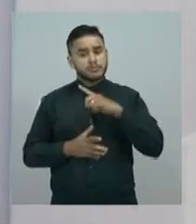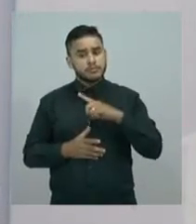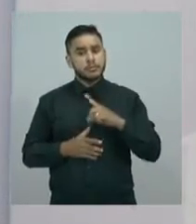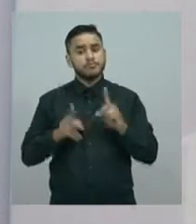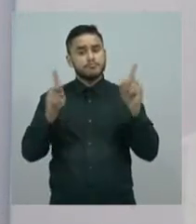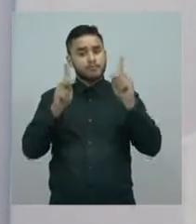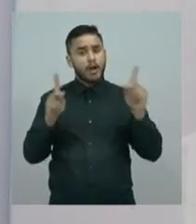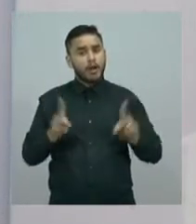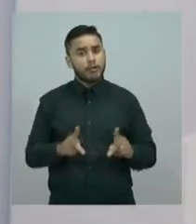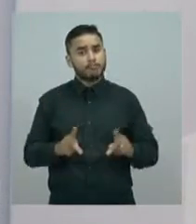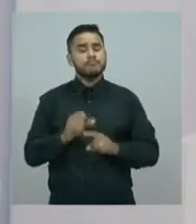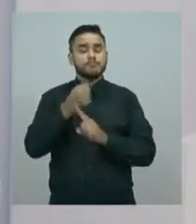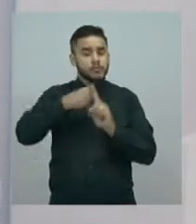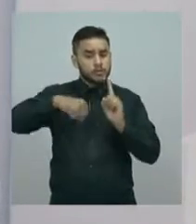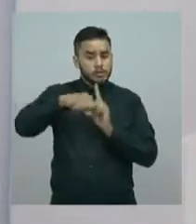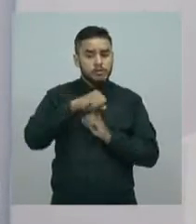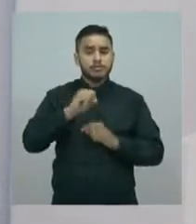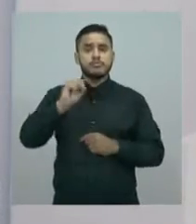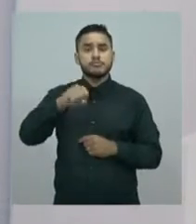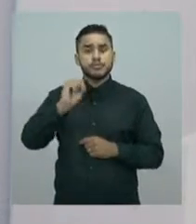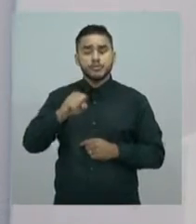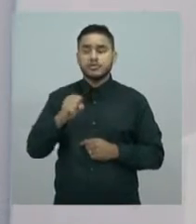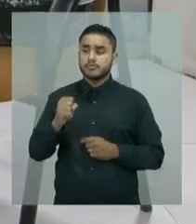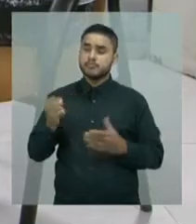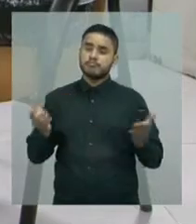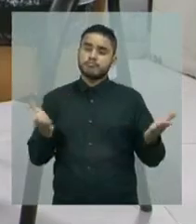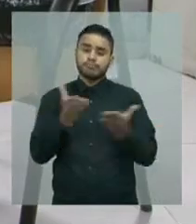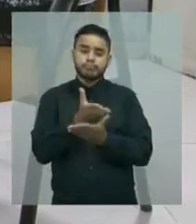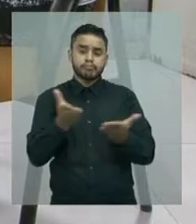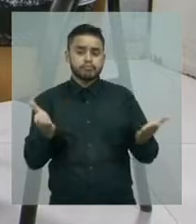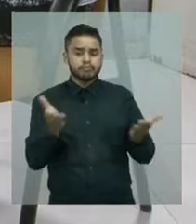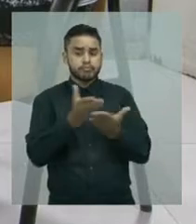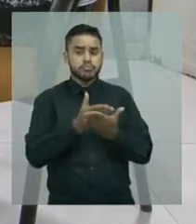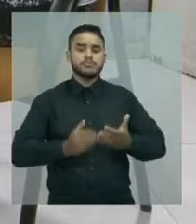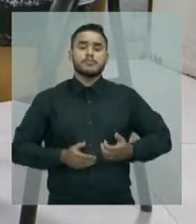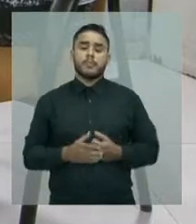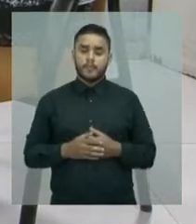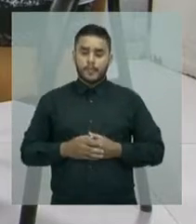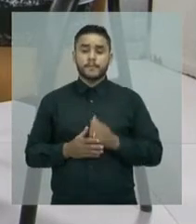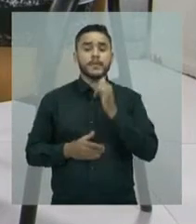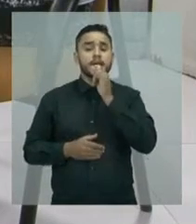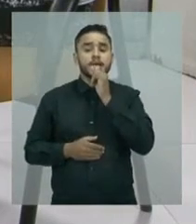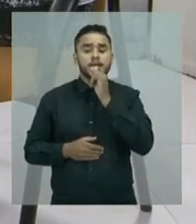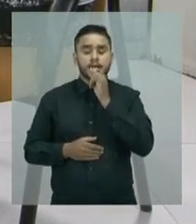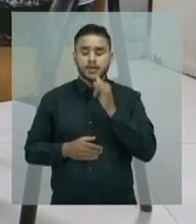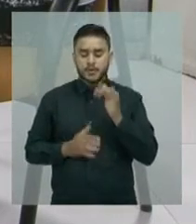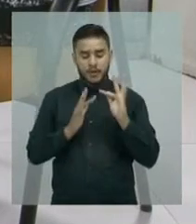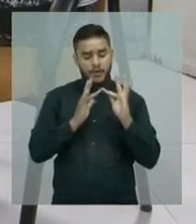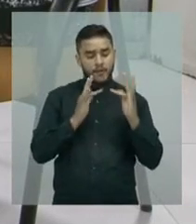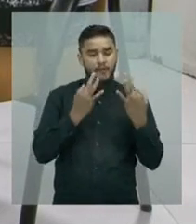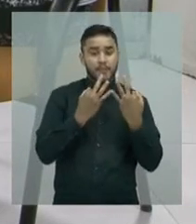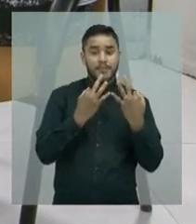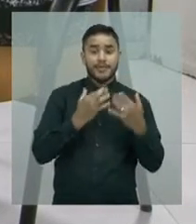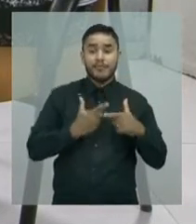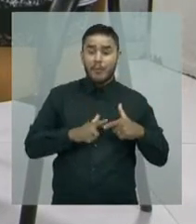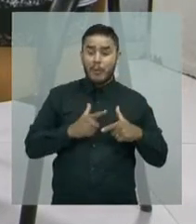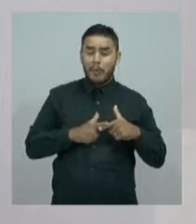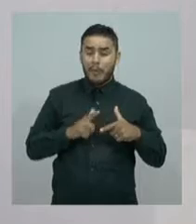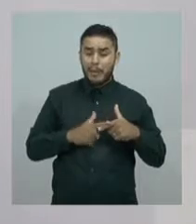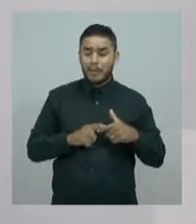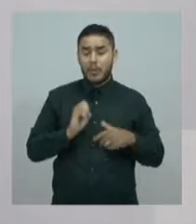as relações, principalmente essas relações continuadas, que é o quê? Essas relações familiares, essas relações